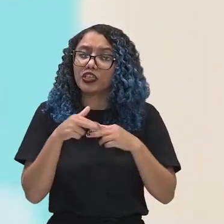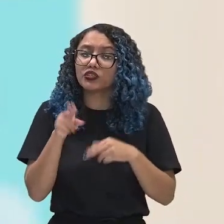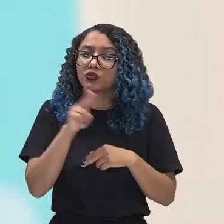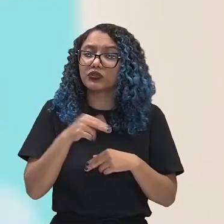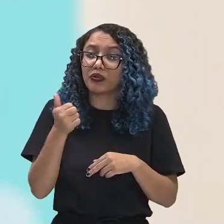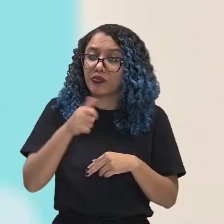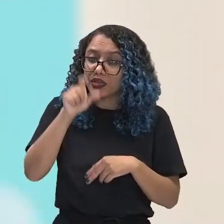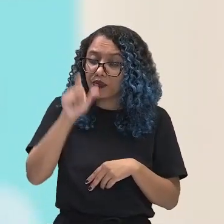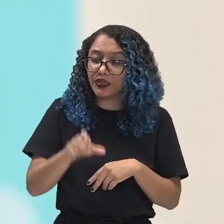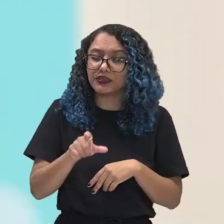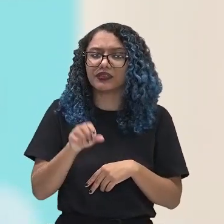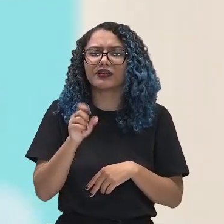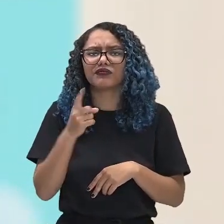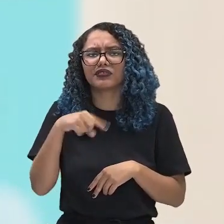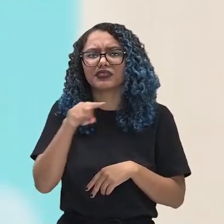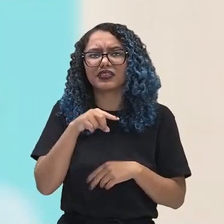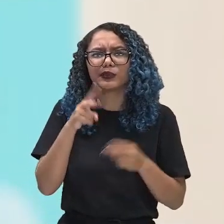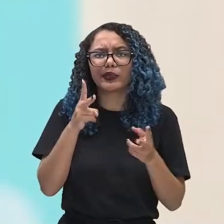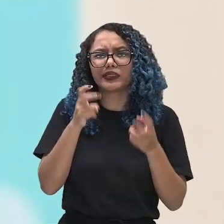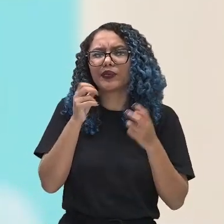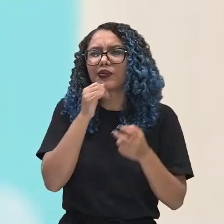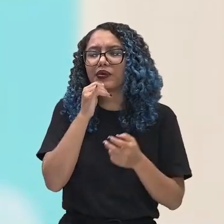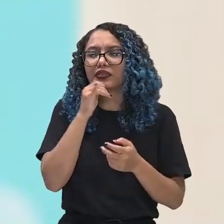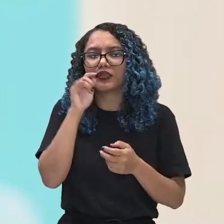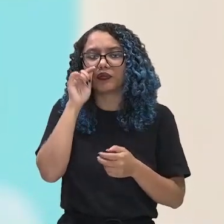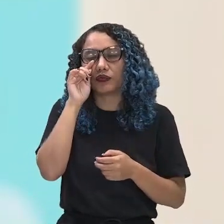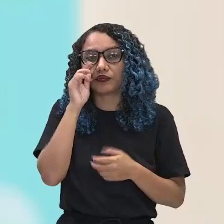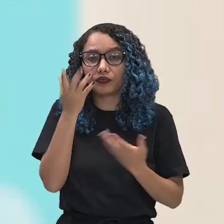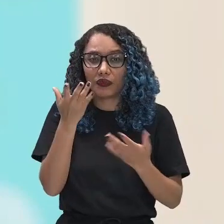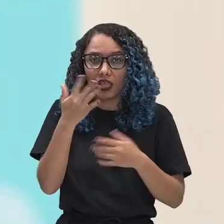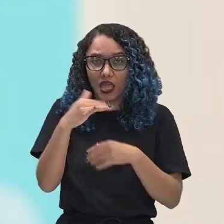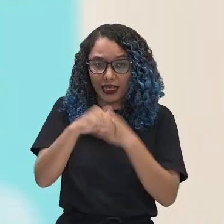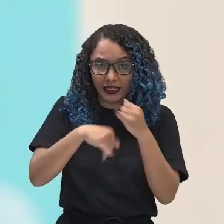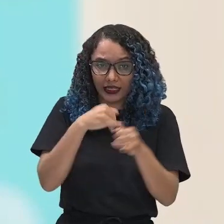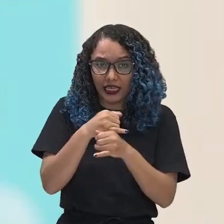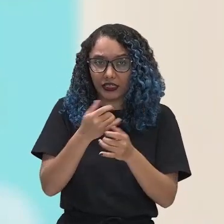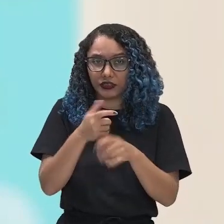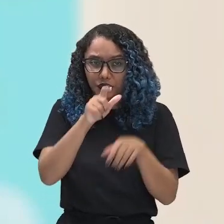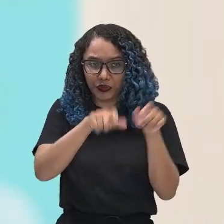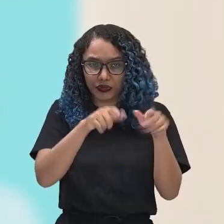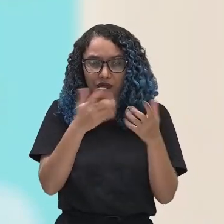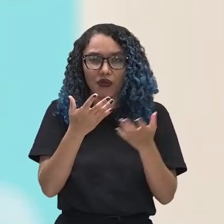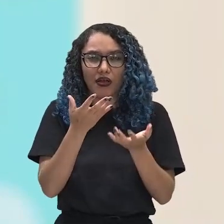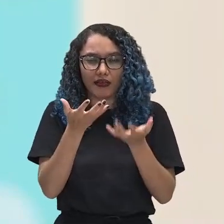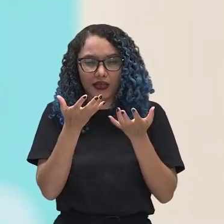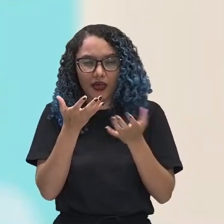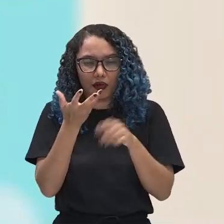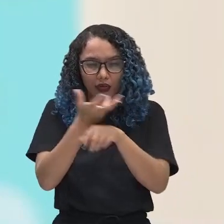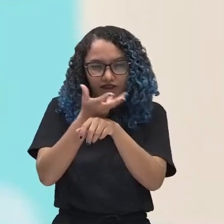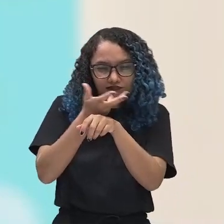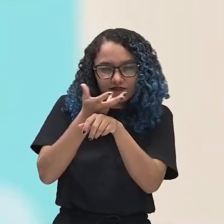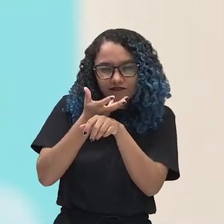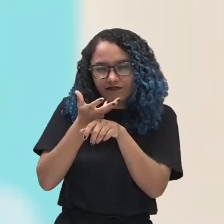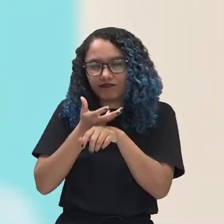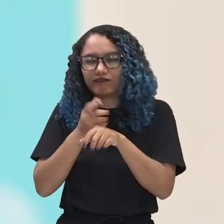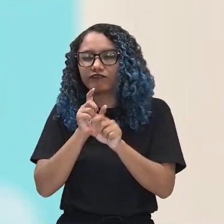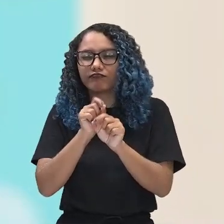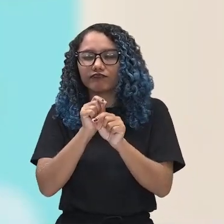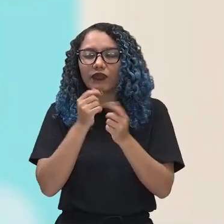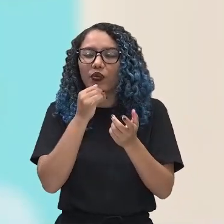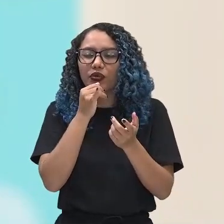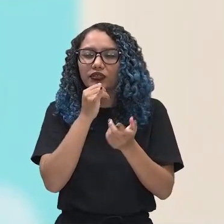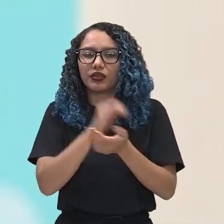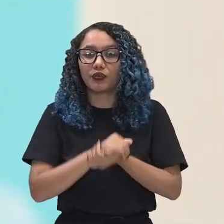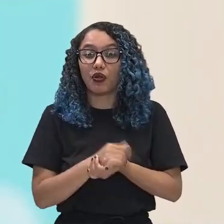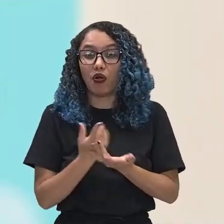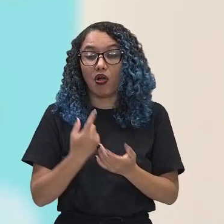vocês observarem por aí, quando as pessoas na internet querem nos convencer de alguma situação, elas dizem assim, olha,